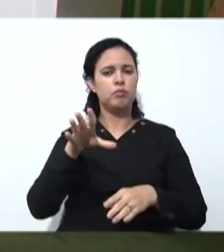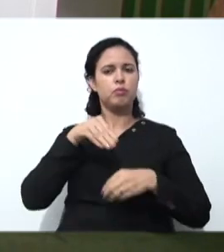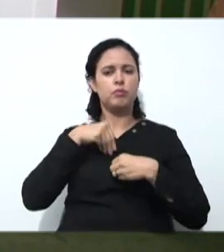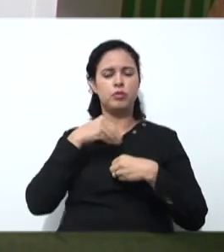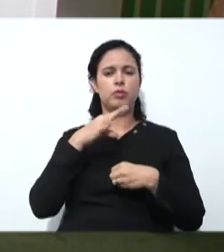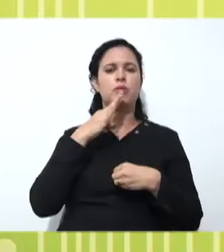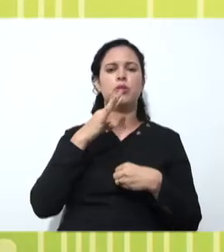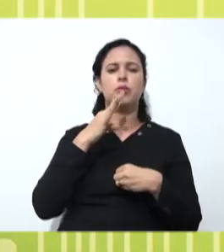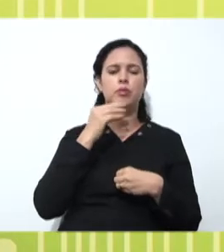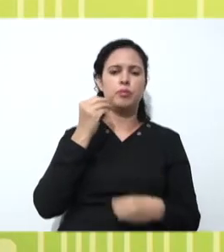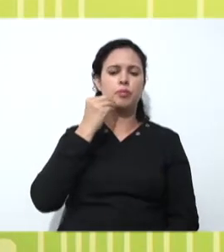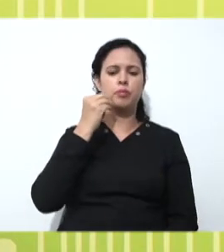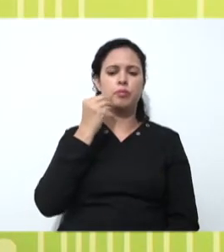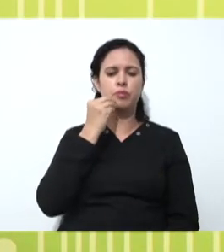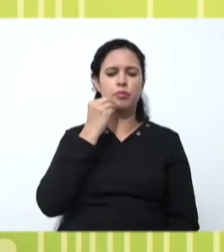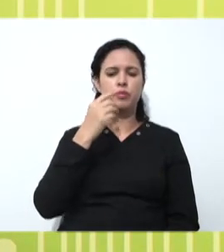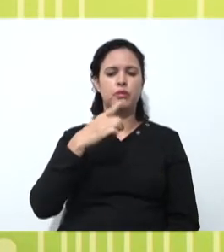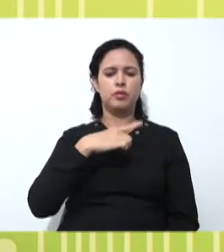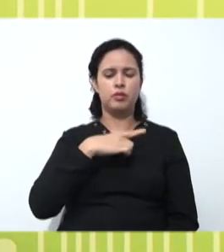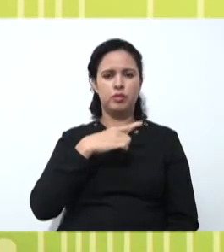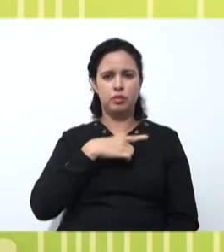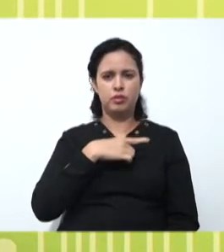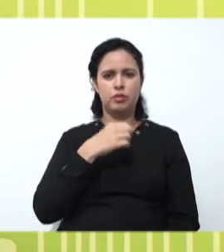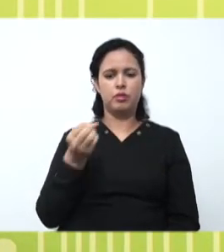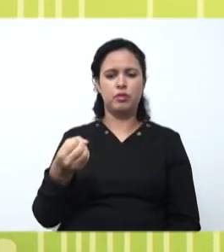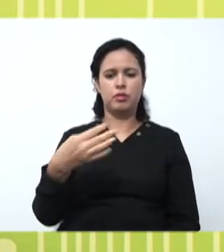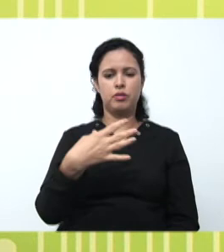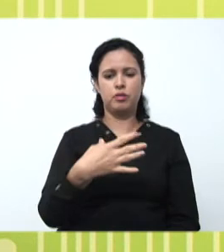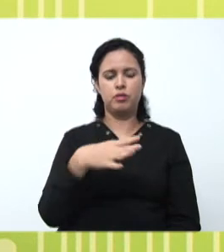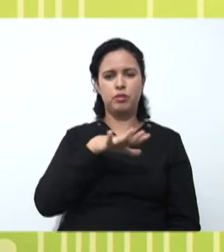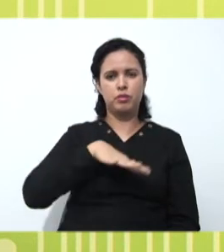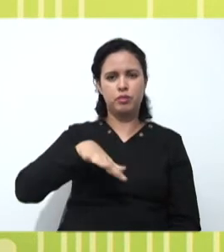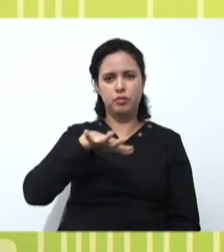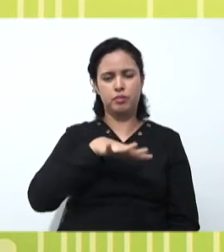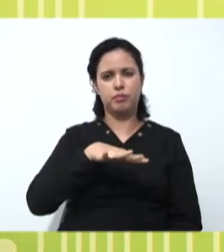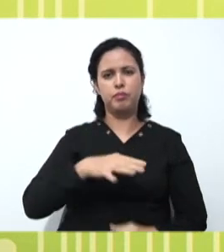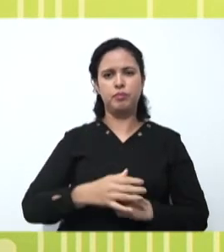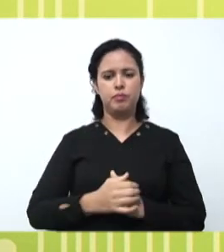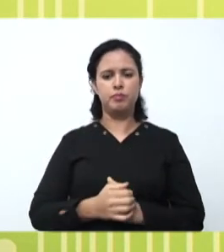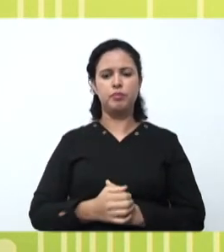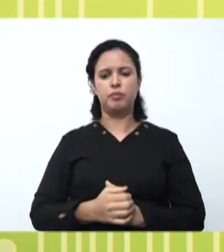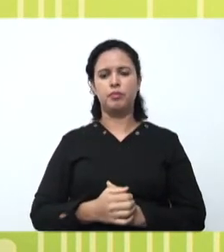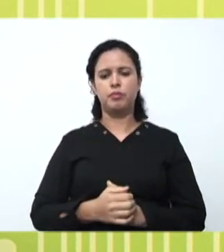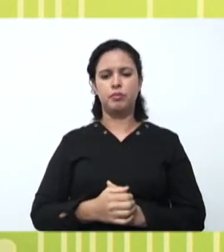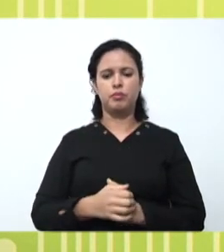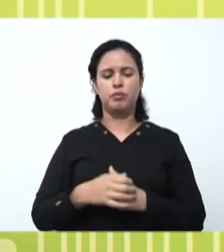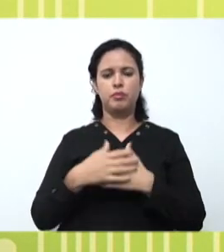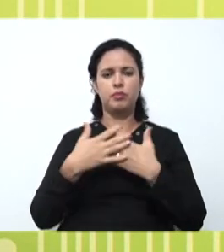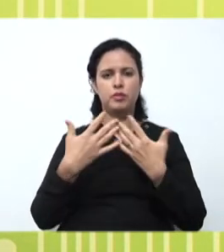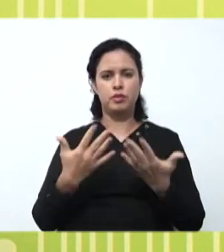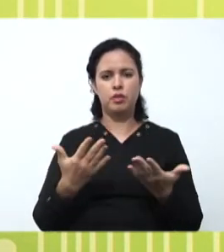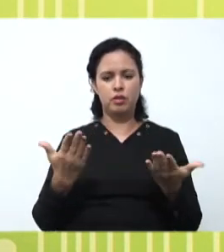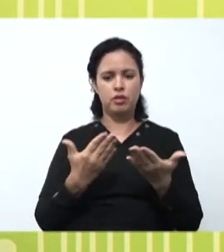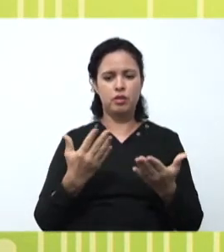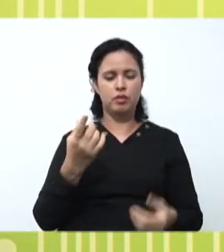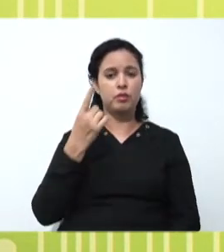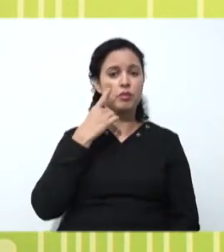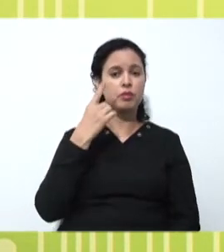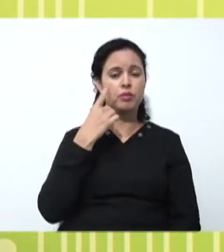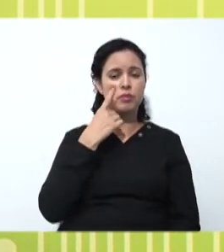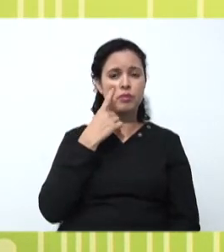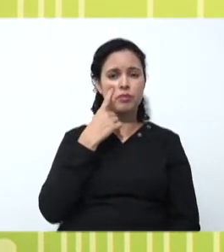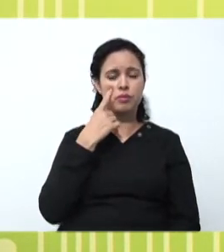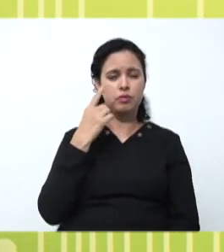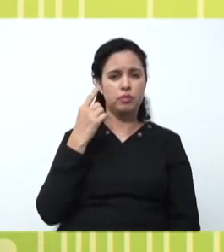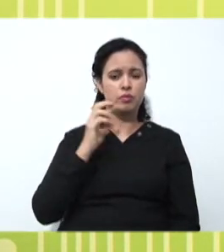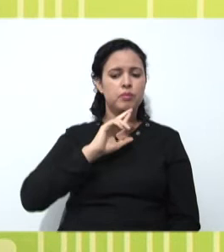essa possibilidade de ser inovador no ambiente empresarial, né? Então, vamos ver se a nossa resposta